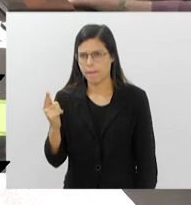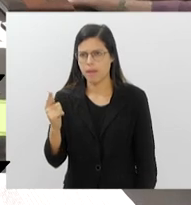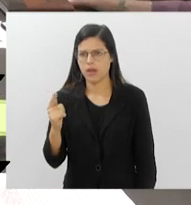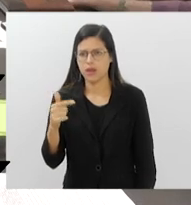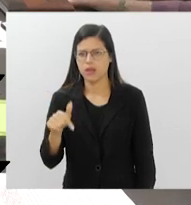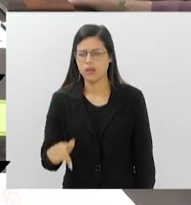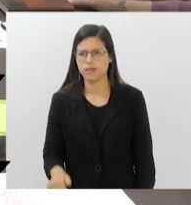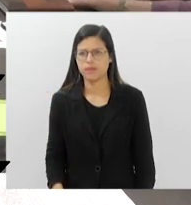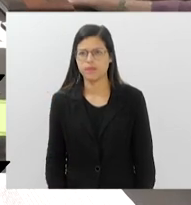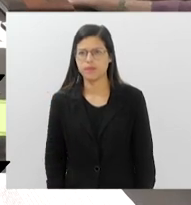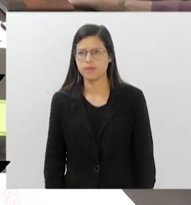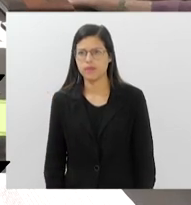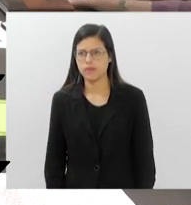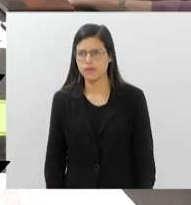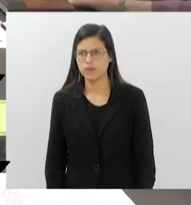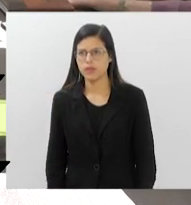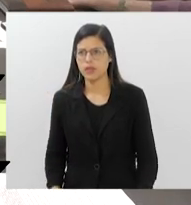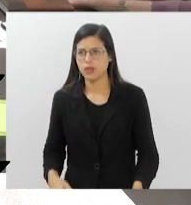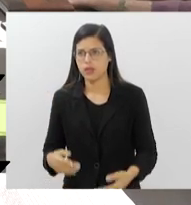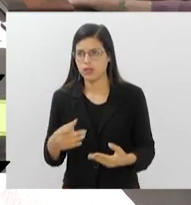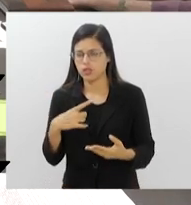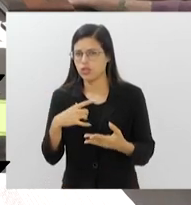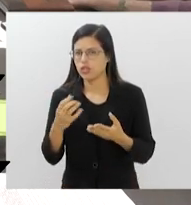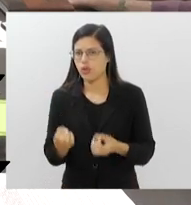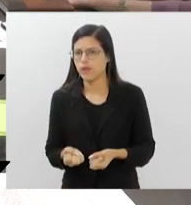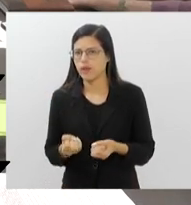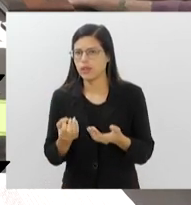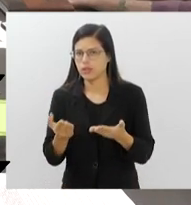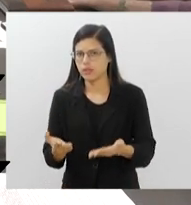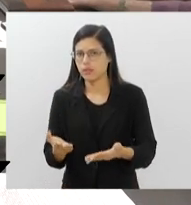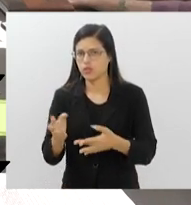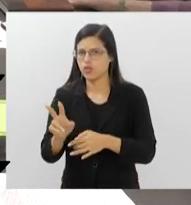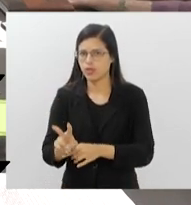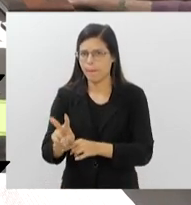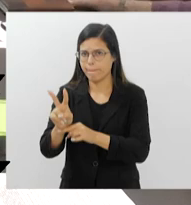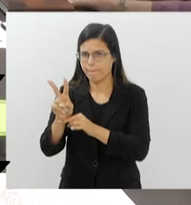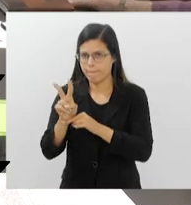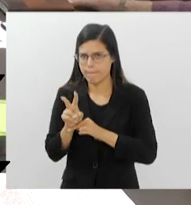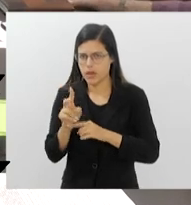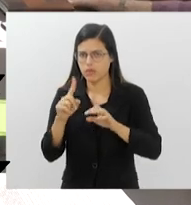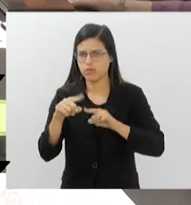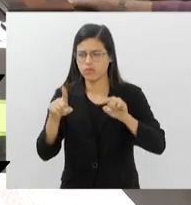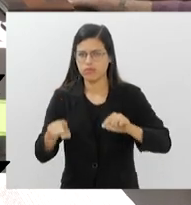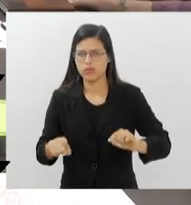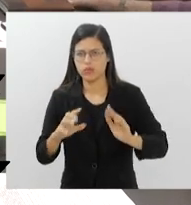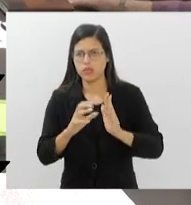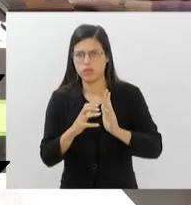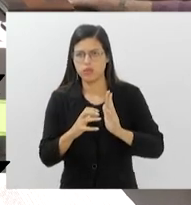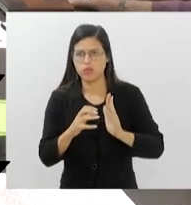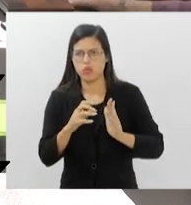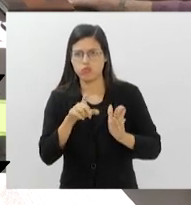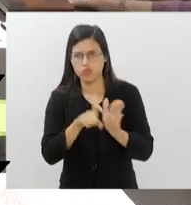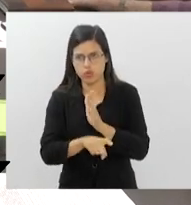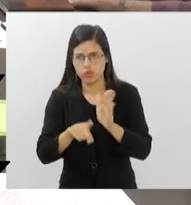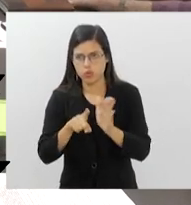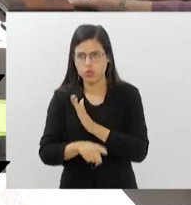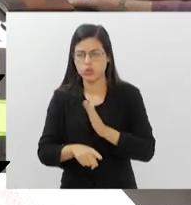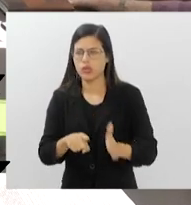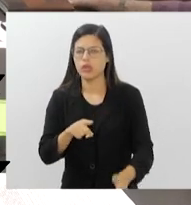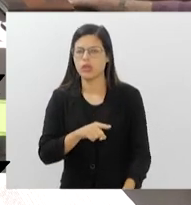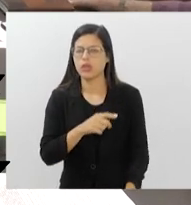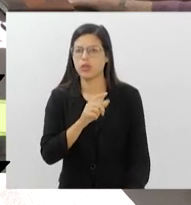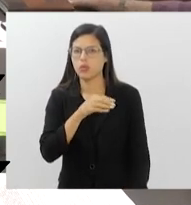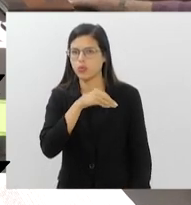ipeg ele oferecia empr ao servidor descontado em folha com juro bem